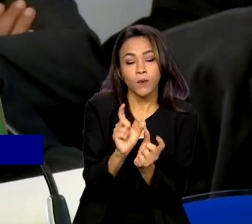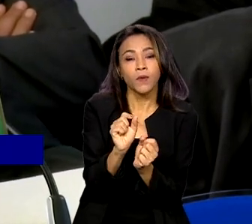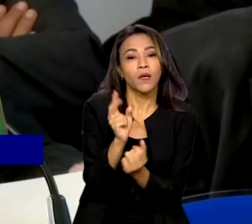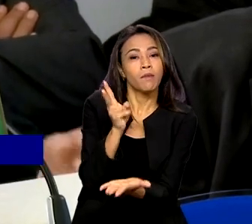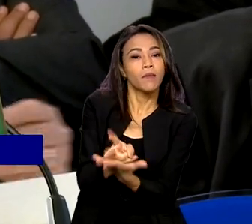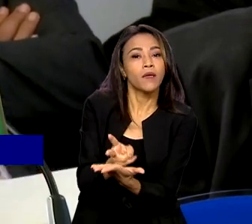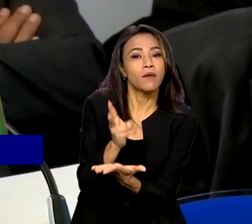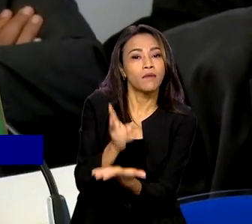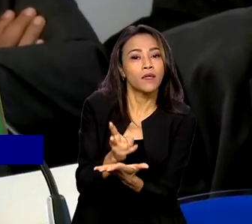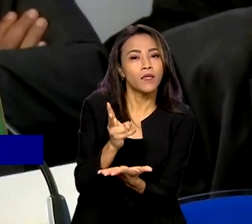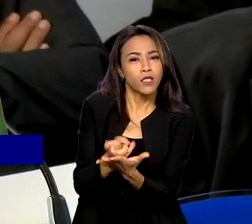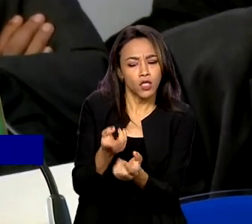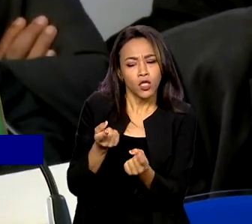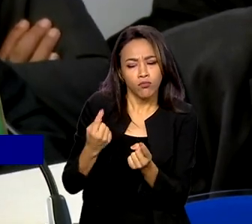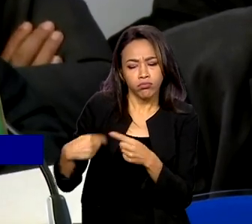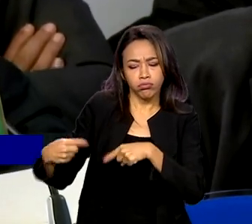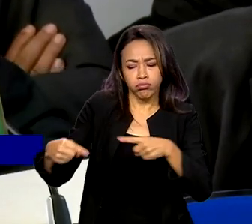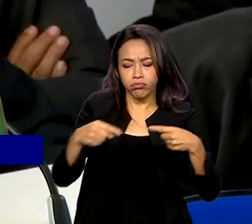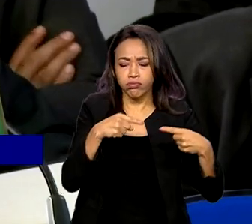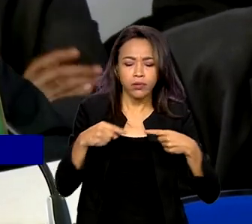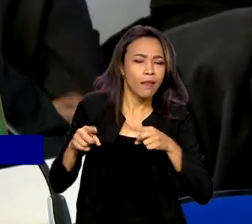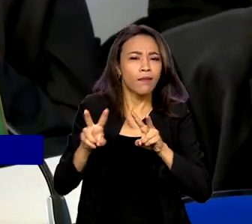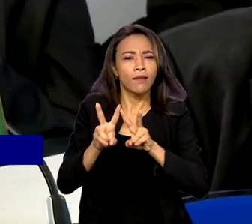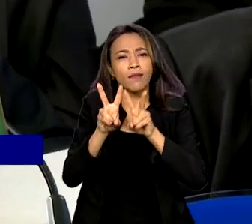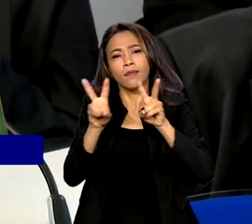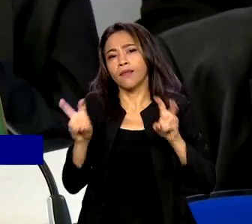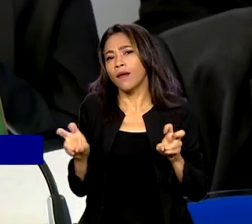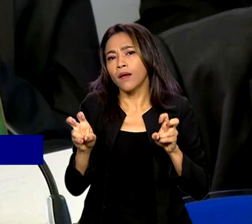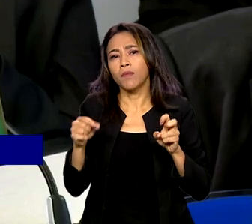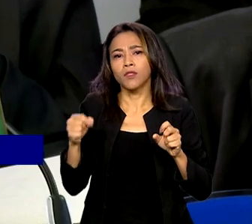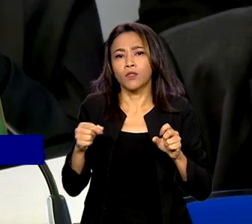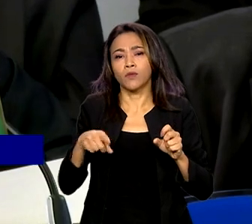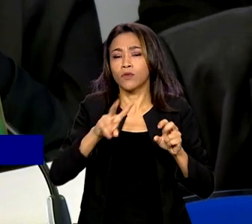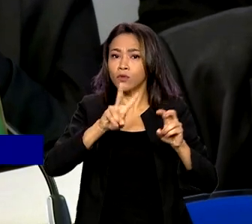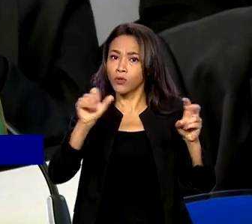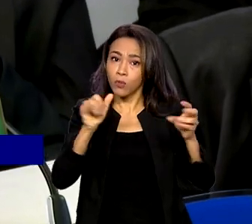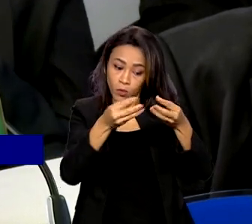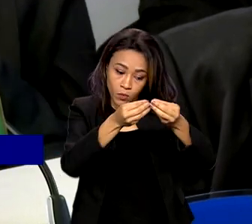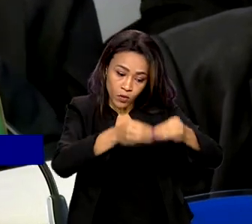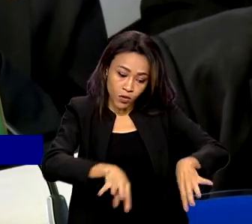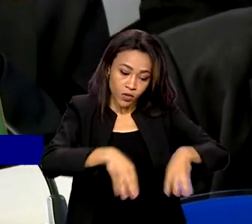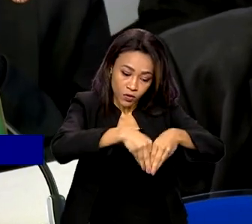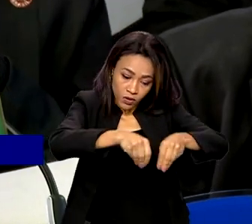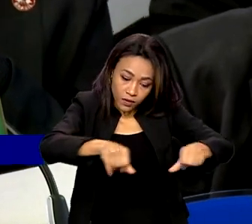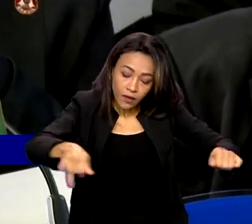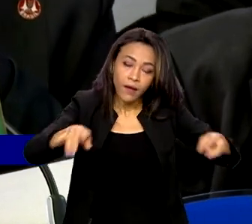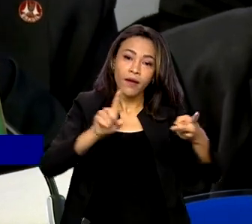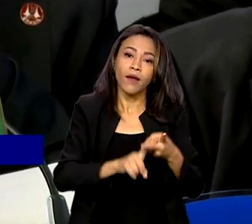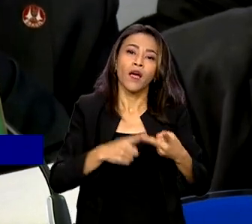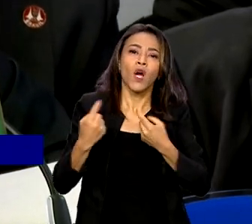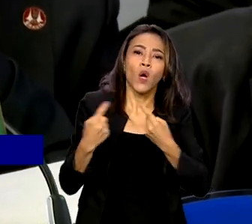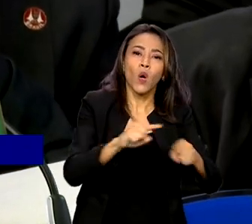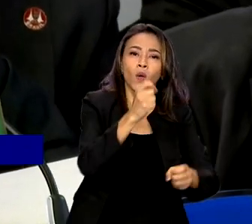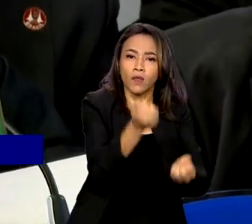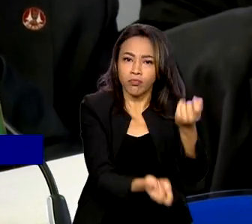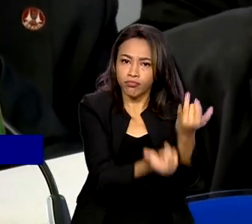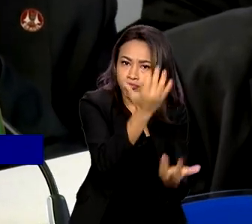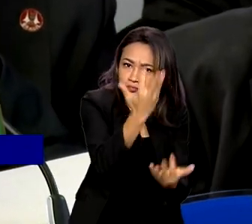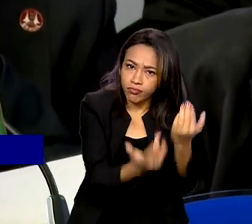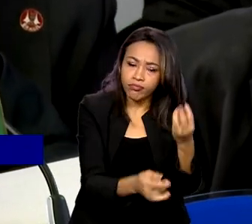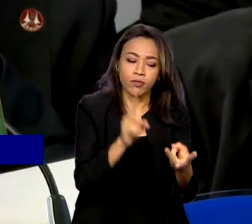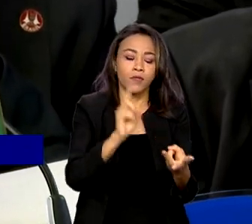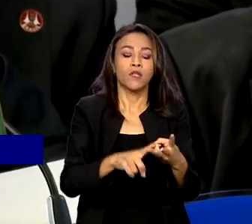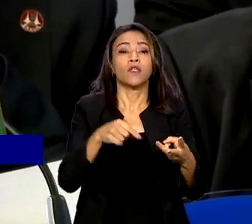permanente de discussão sobre temas como desertificação, combate a incêndios, a recuperação de solos